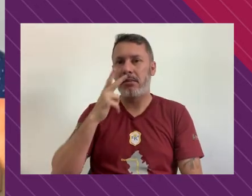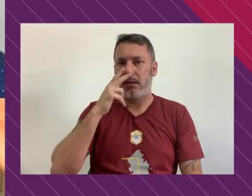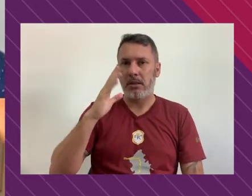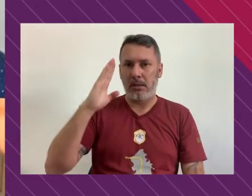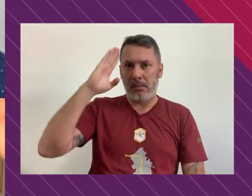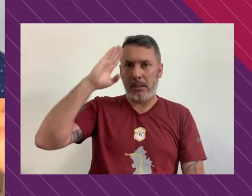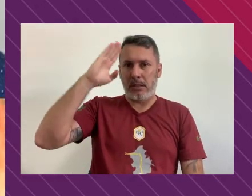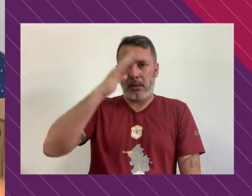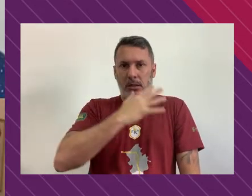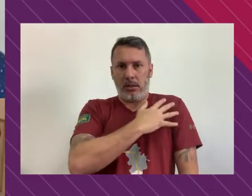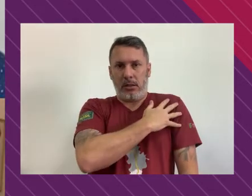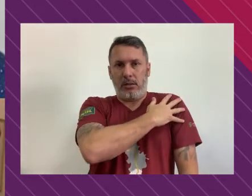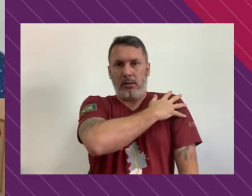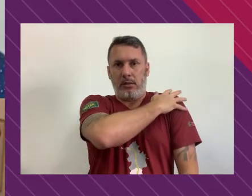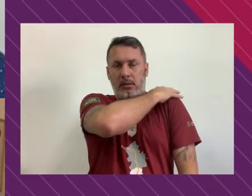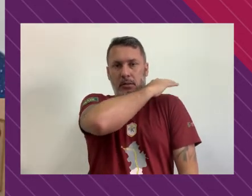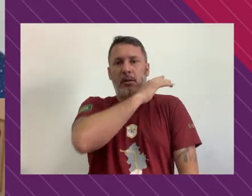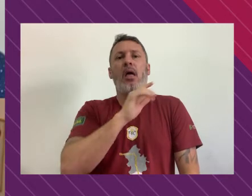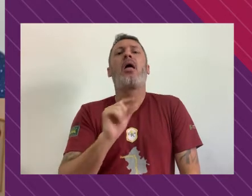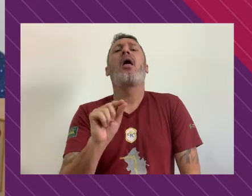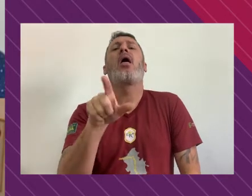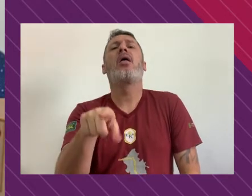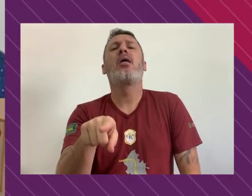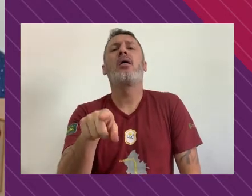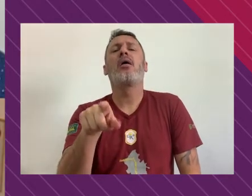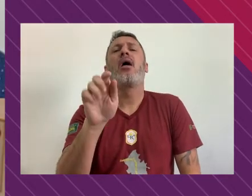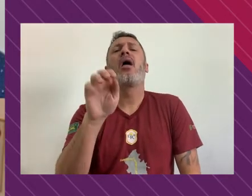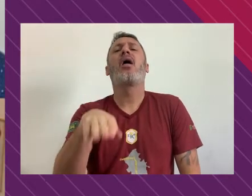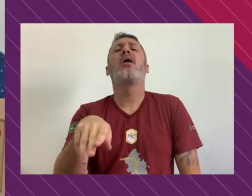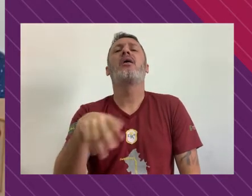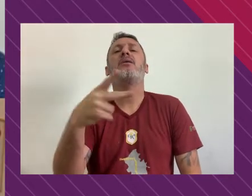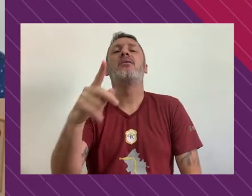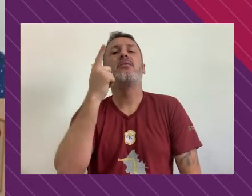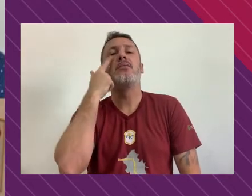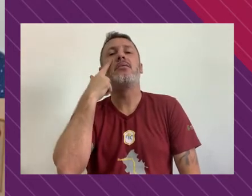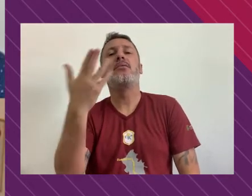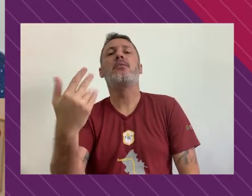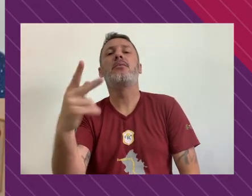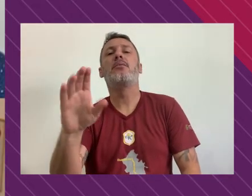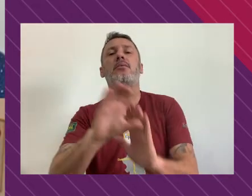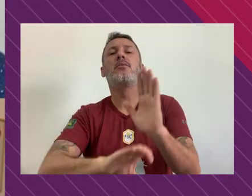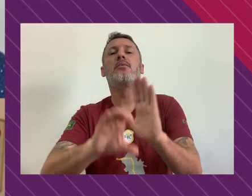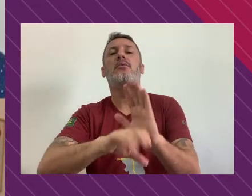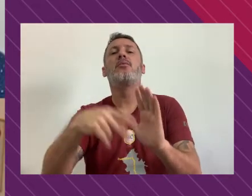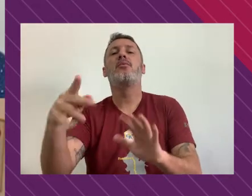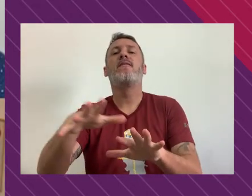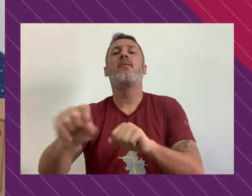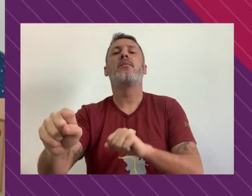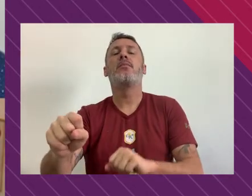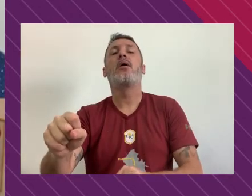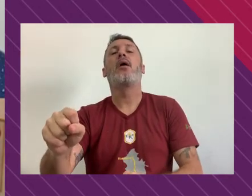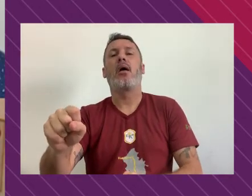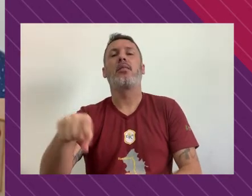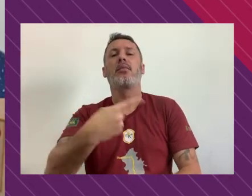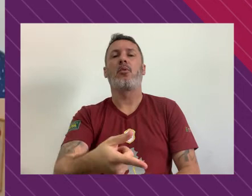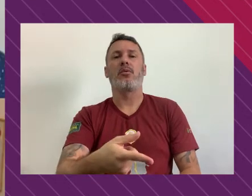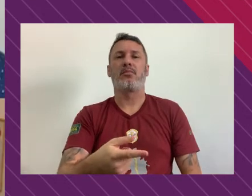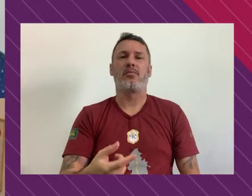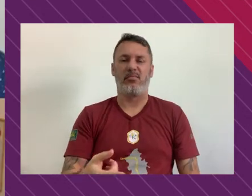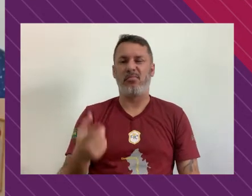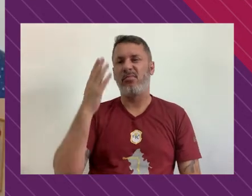saber álgebra linear, etc. Não, não é isso. Mas tem que ter condições de analisar